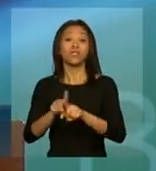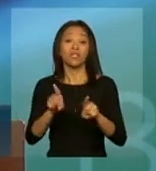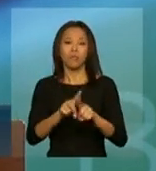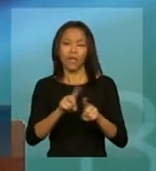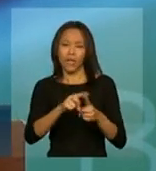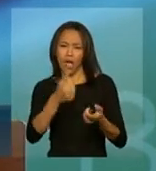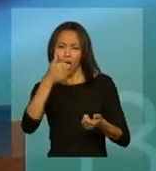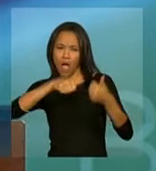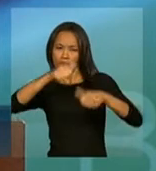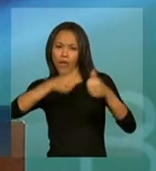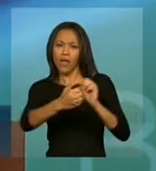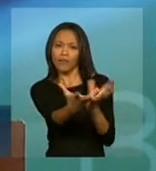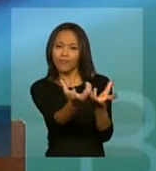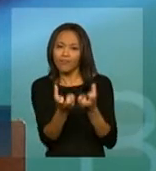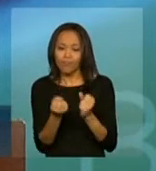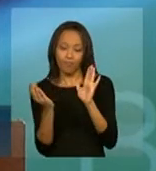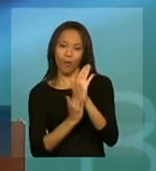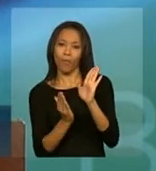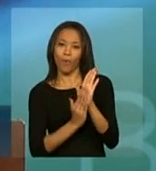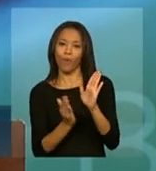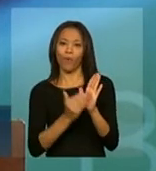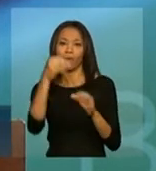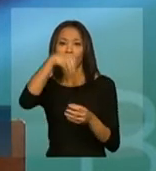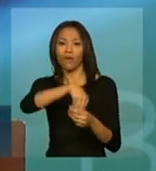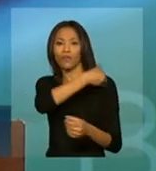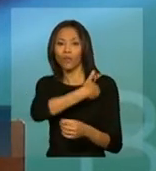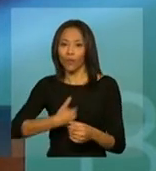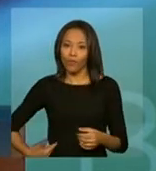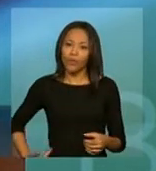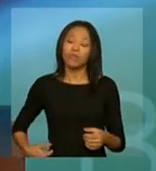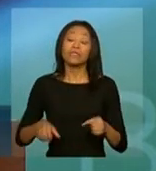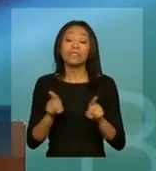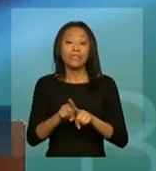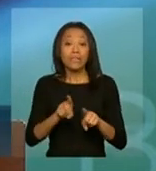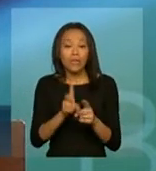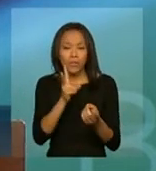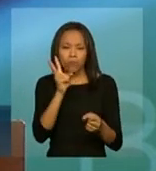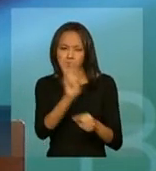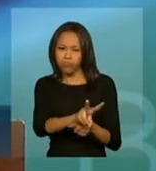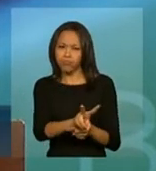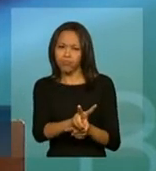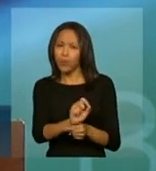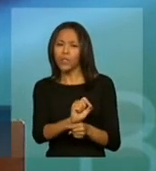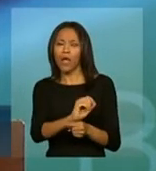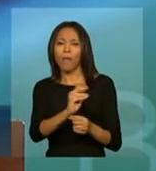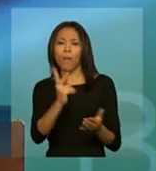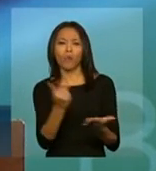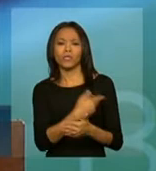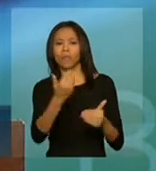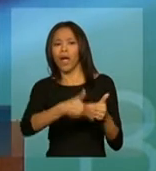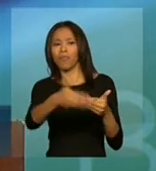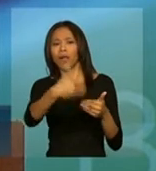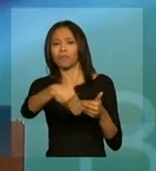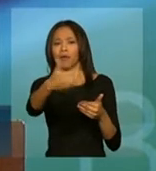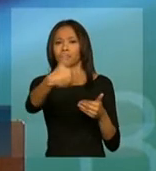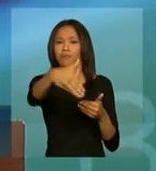sob exame do governo com seu programa e suas diretrizes, e avaliação e monitoramento da ação governamental